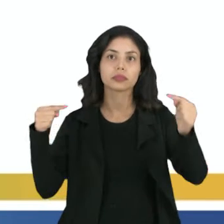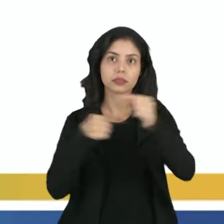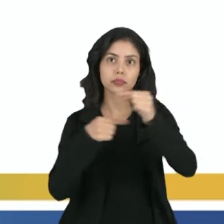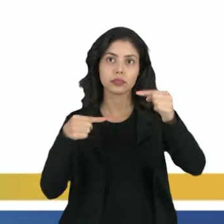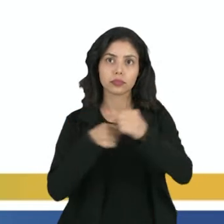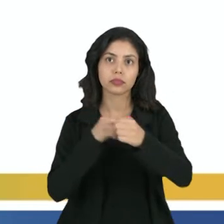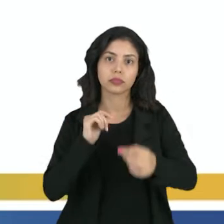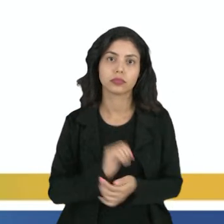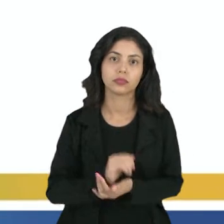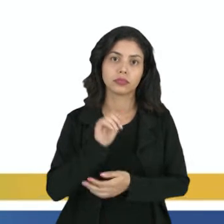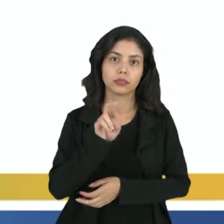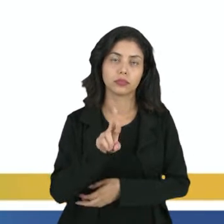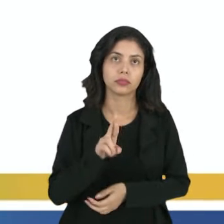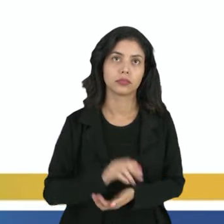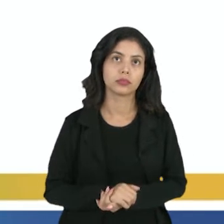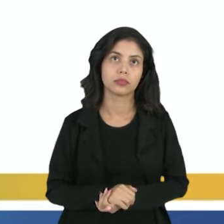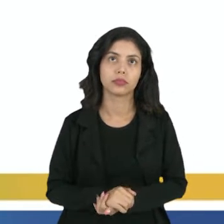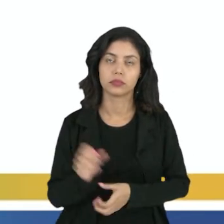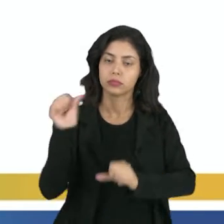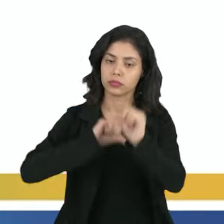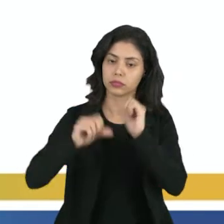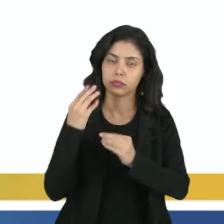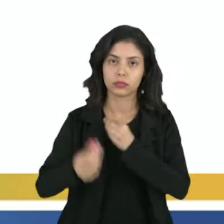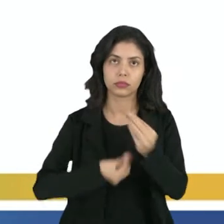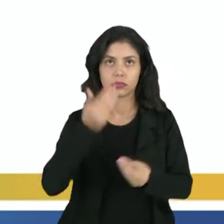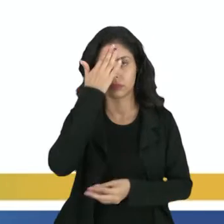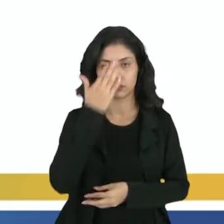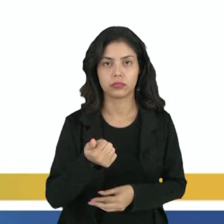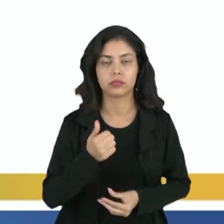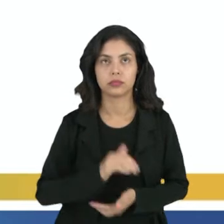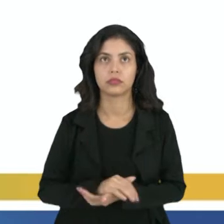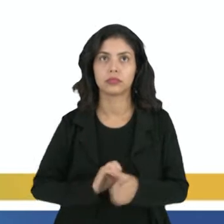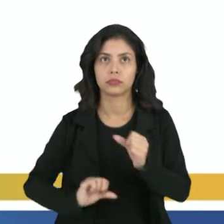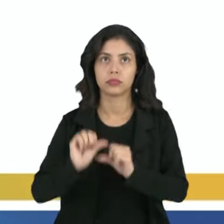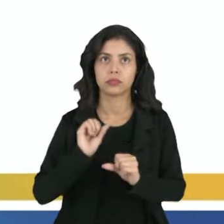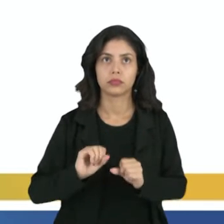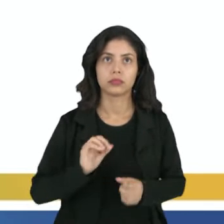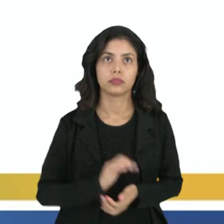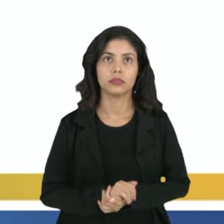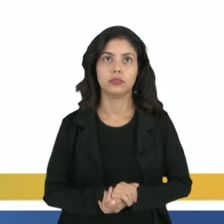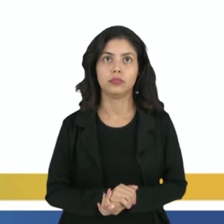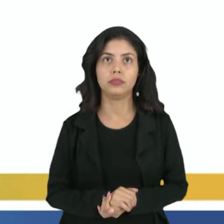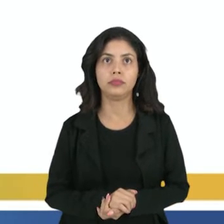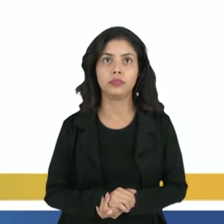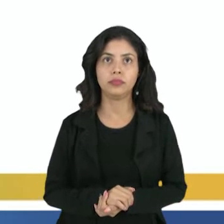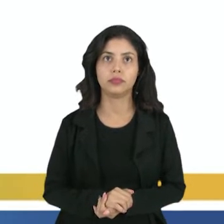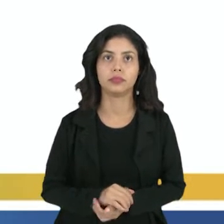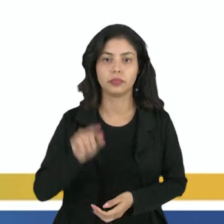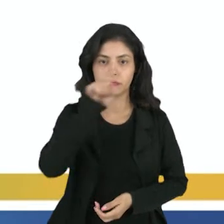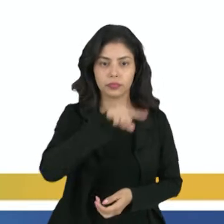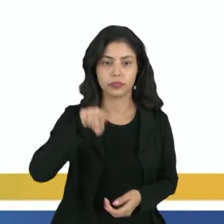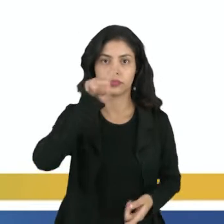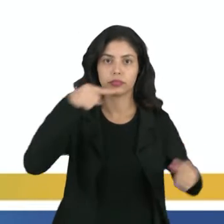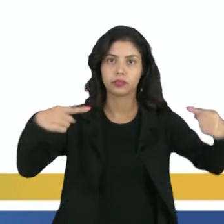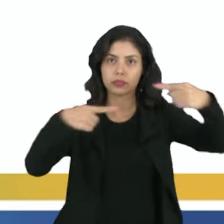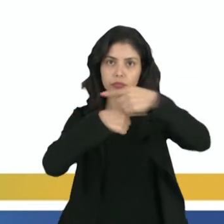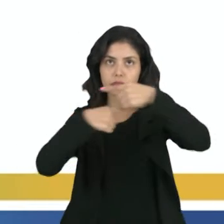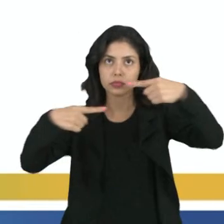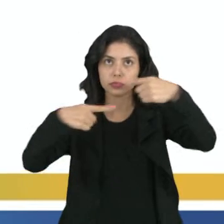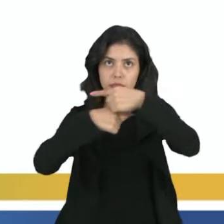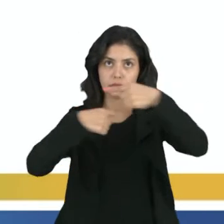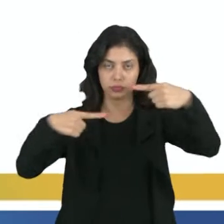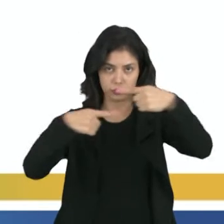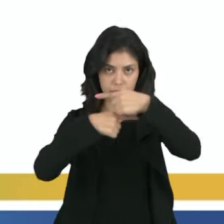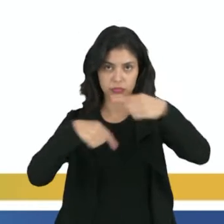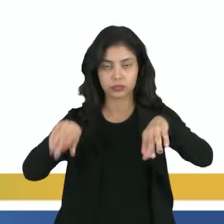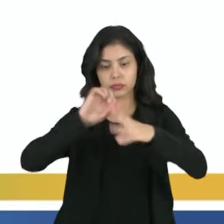reação reversível. Então, professora, como que eu vou saber se eu tenho uma reação reversível? Vai ter essa seta aqui que